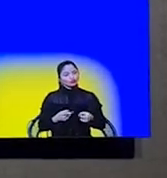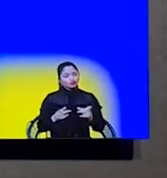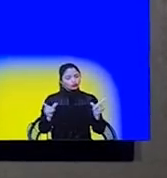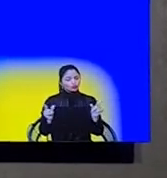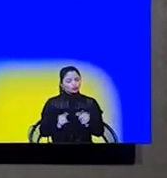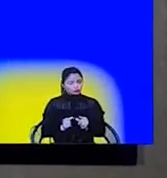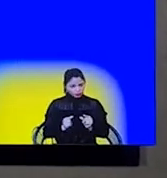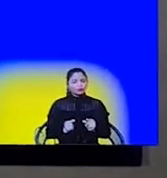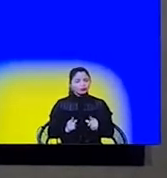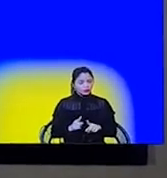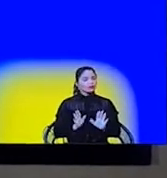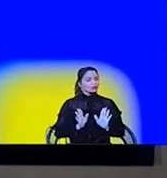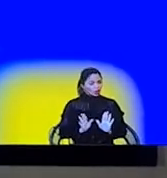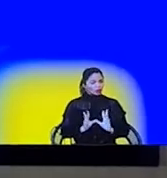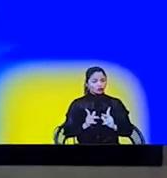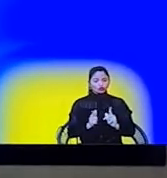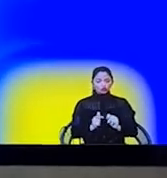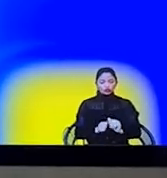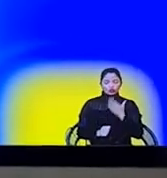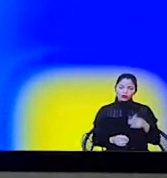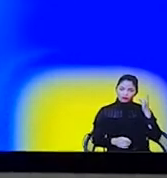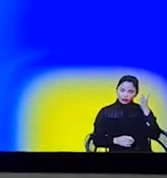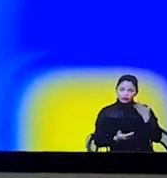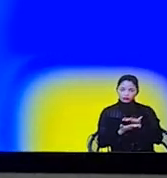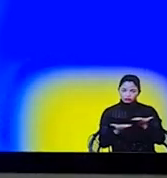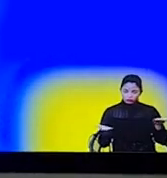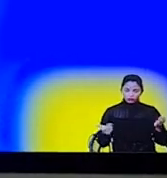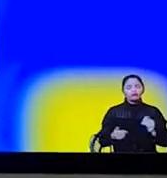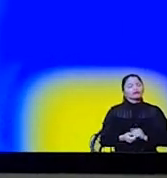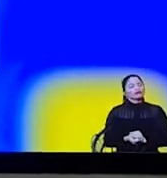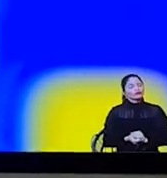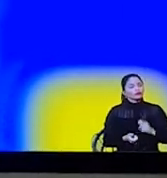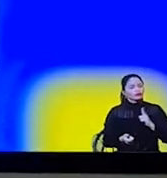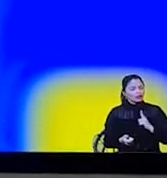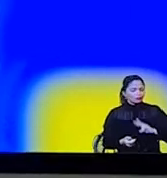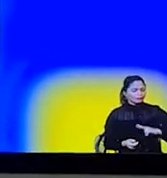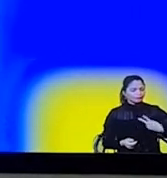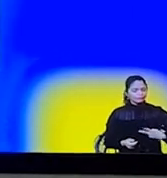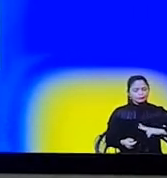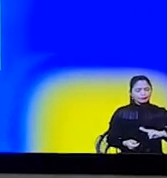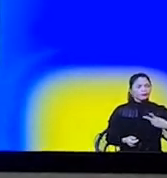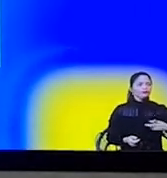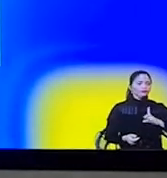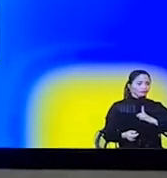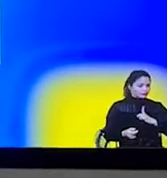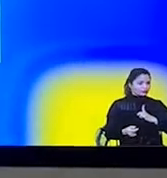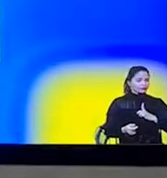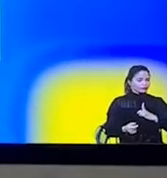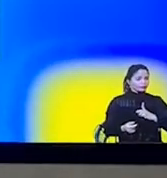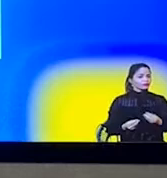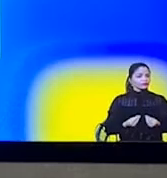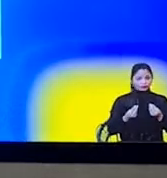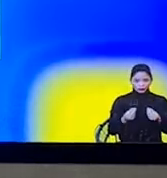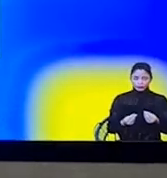menor, mas a gente vai cobrar em todos os pedidos para facilitar a sua vida. E aí a gente sabe que tem uma grande variável, né? Entregar um pendrive